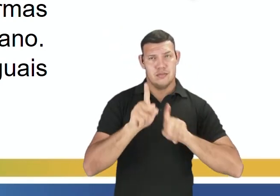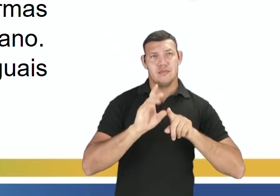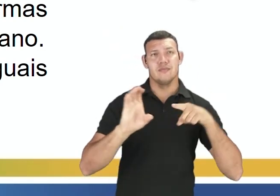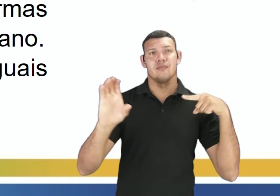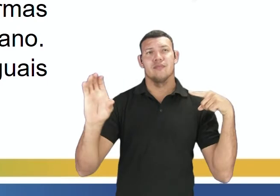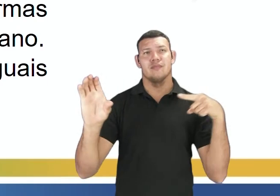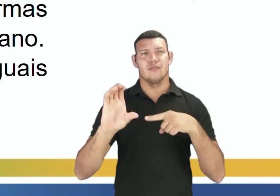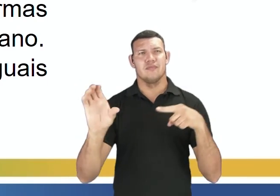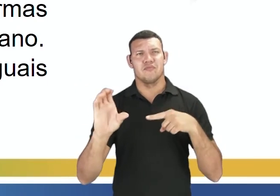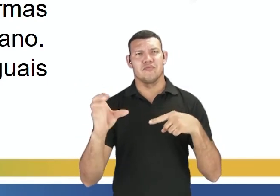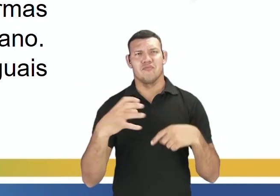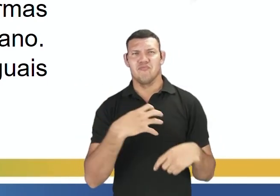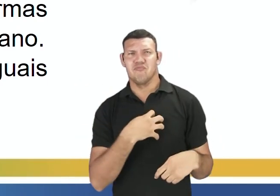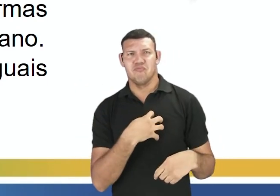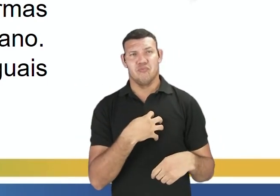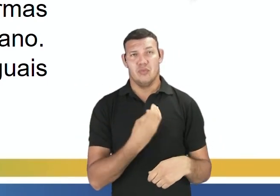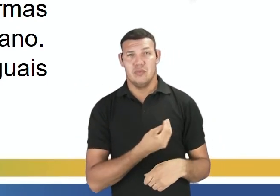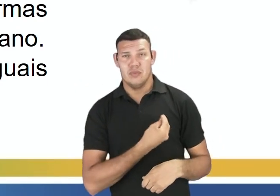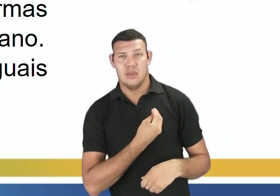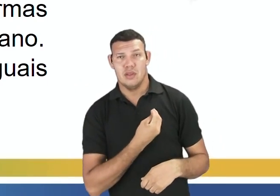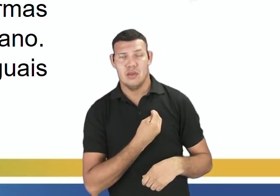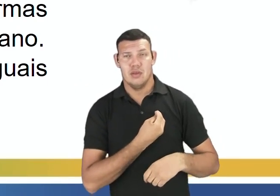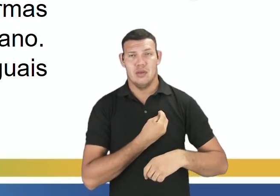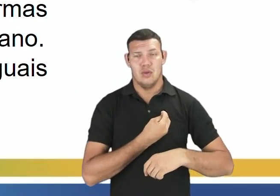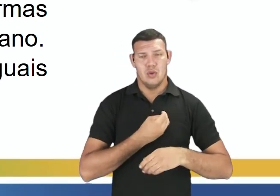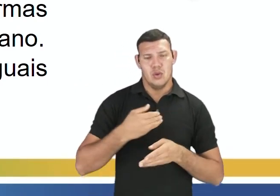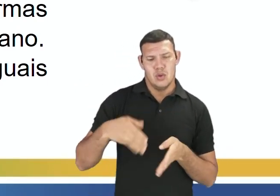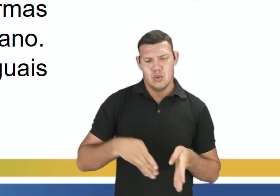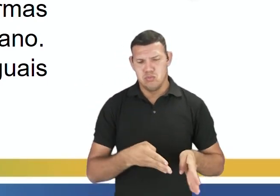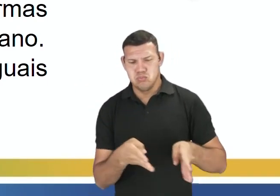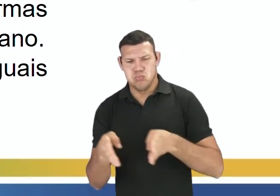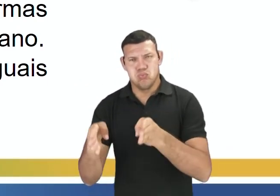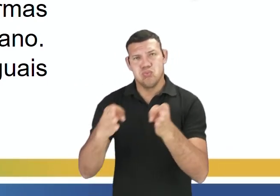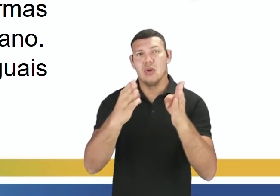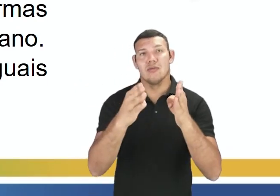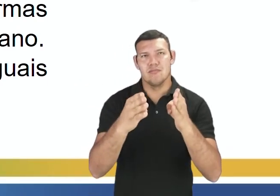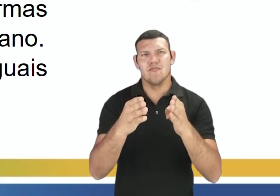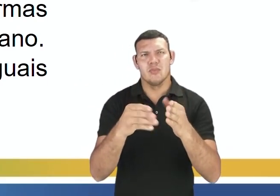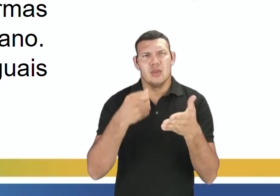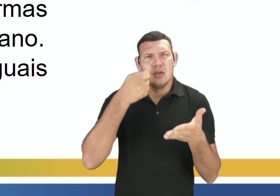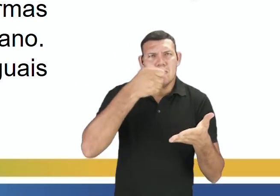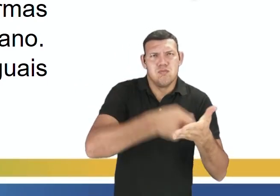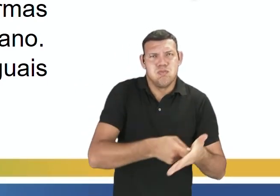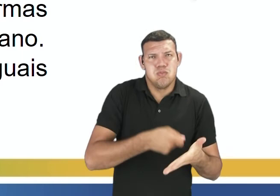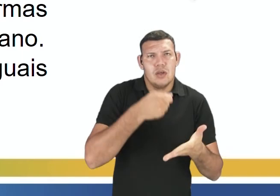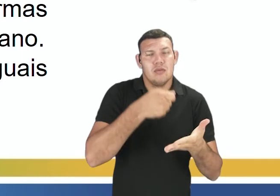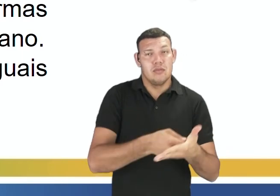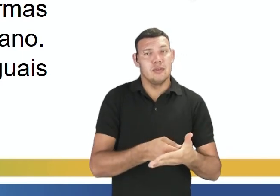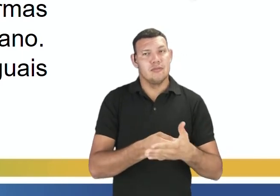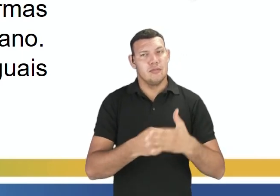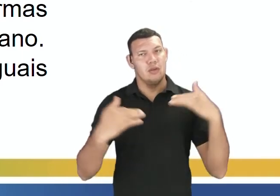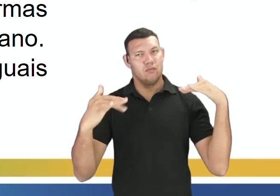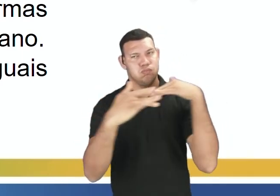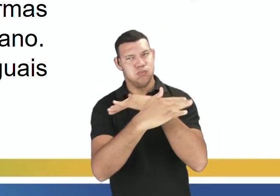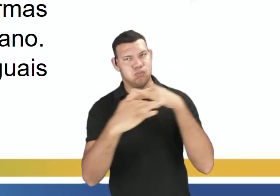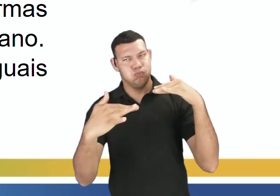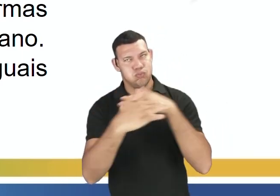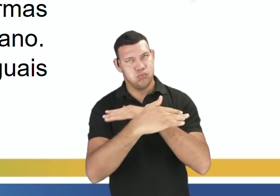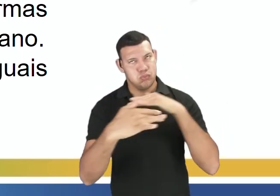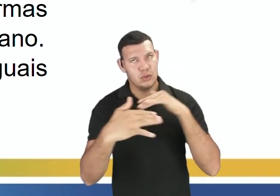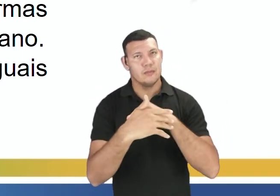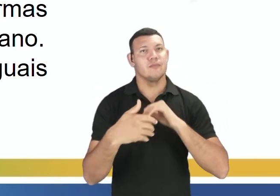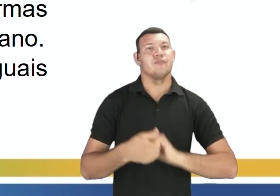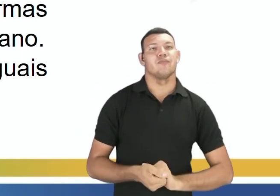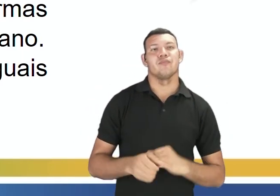C. O modo de vida ribeirinho apresenta resistência diante da pressão da modernização urbana. Letra D. A população